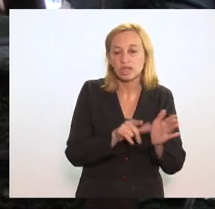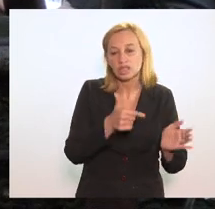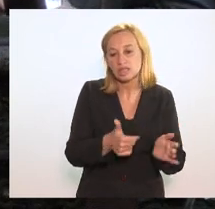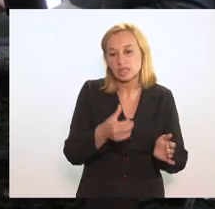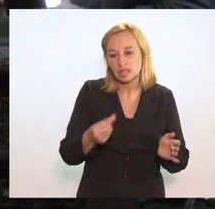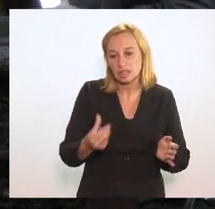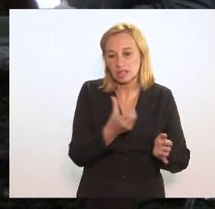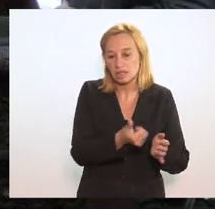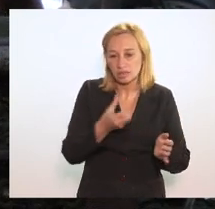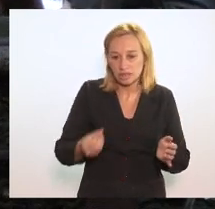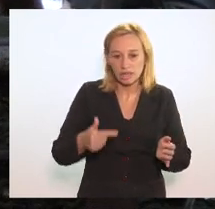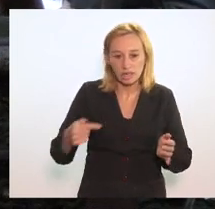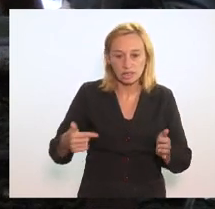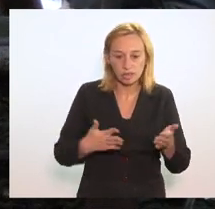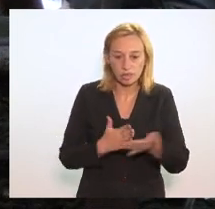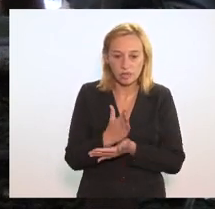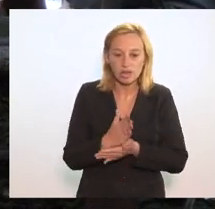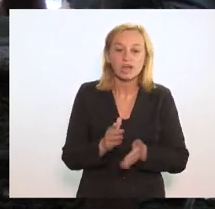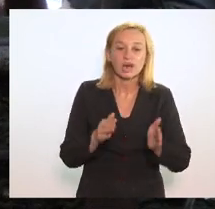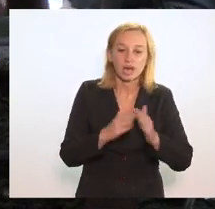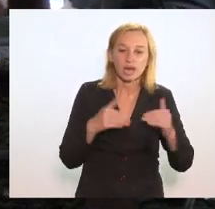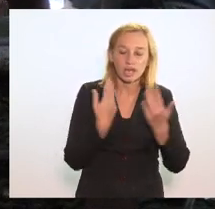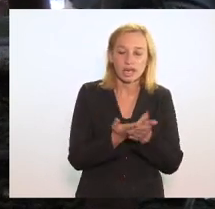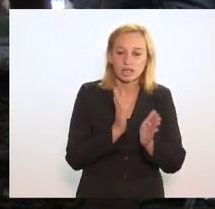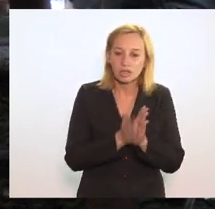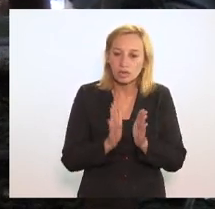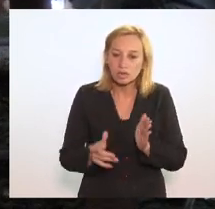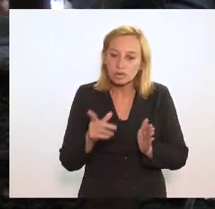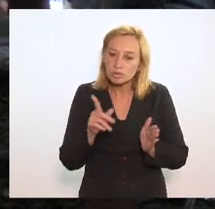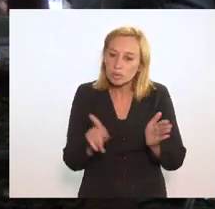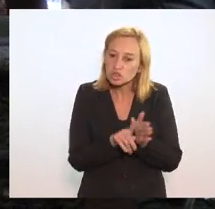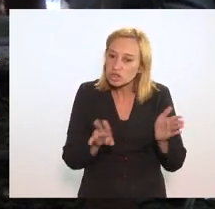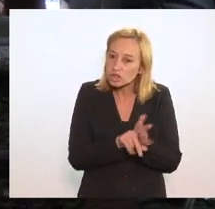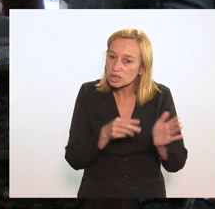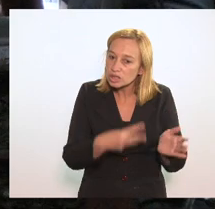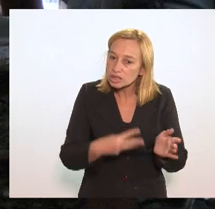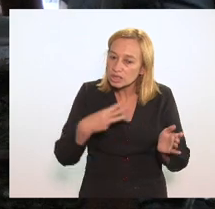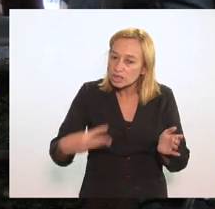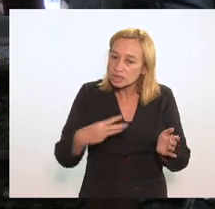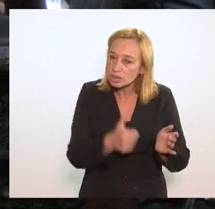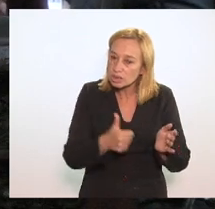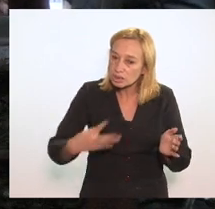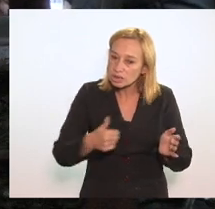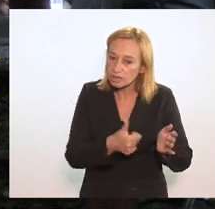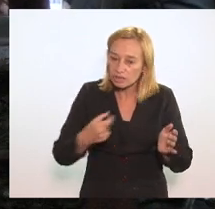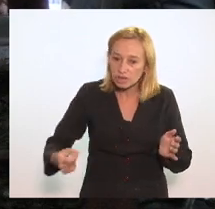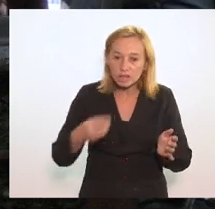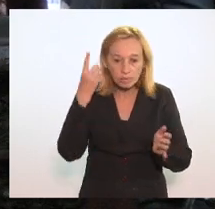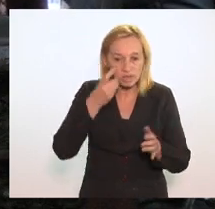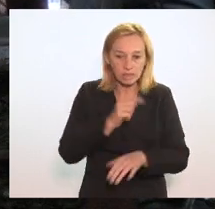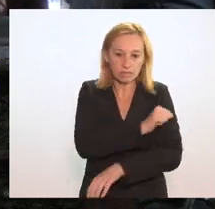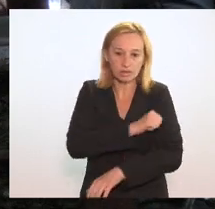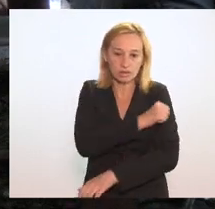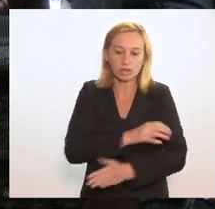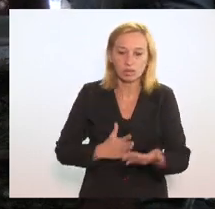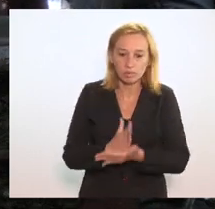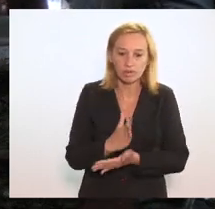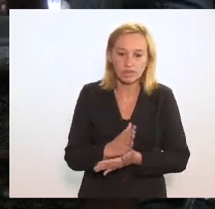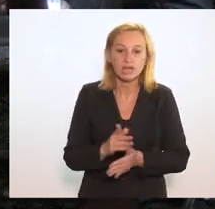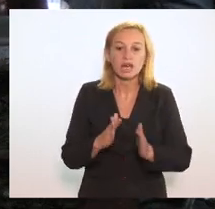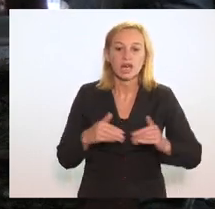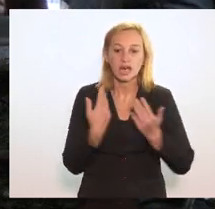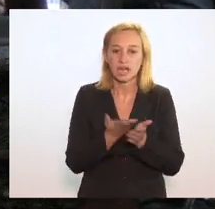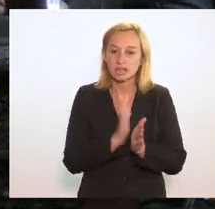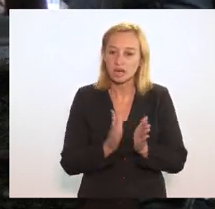Regiane, senhores que aprovam nesse como estão aprovados. Requer inclusão na ordem do dia do projeto de lei 3348/20, deputado enfermeira Regiane, senhores que aprovam nesse como estão